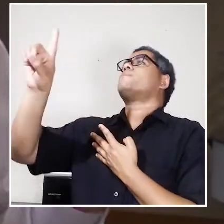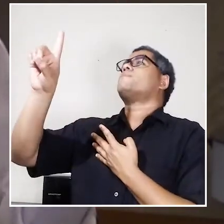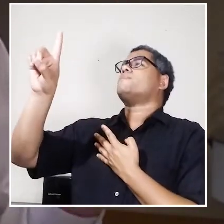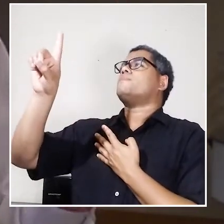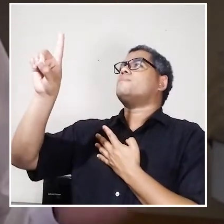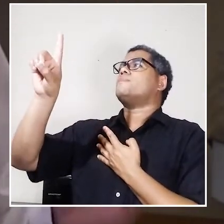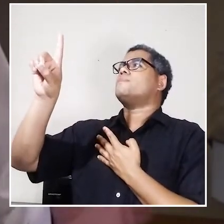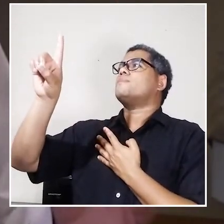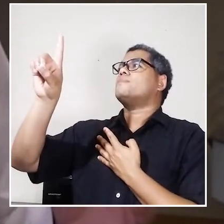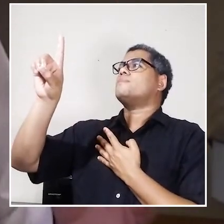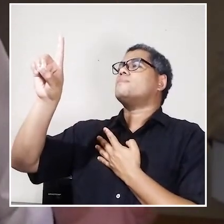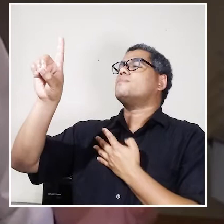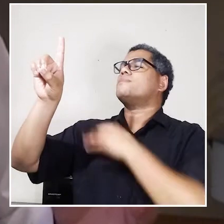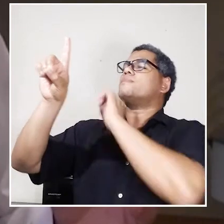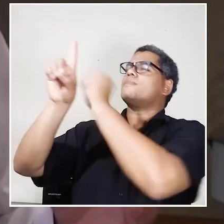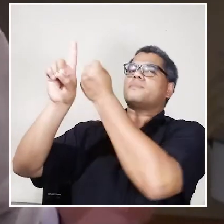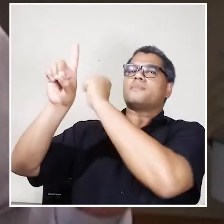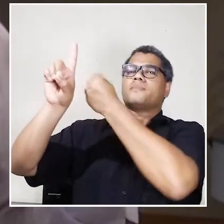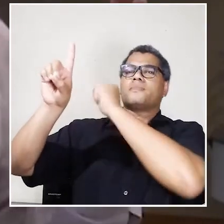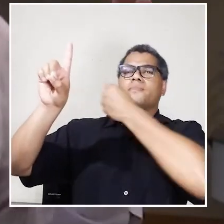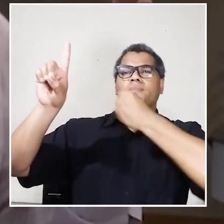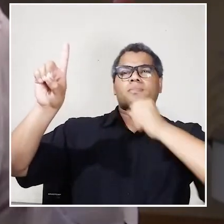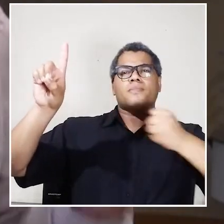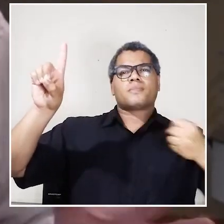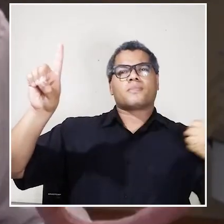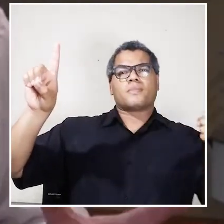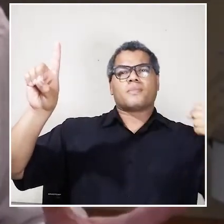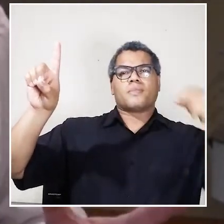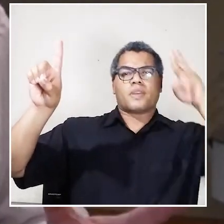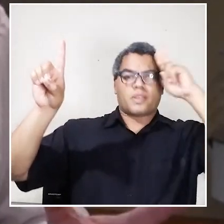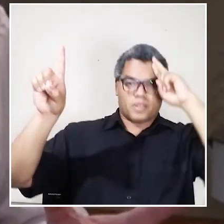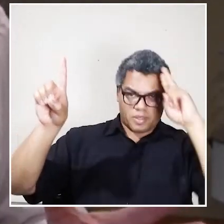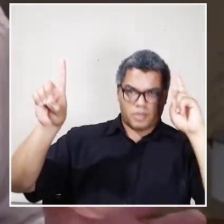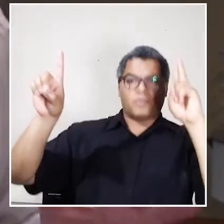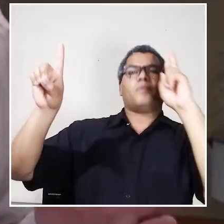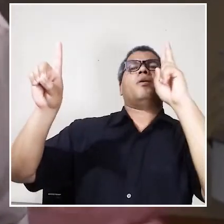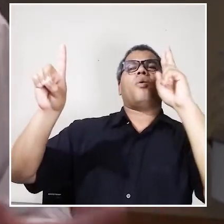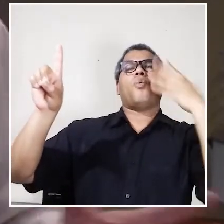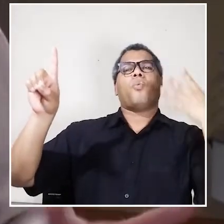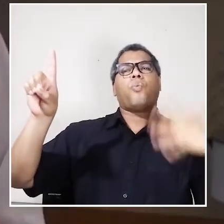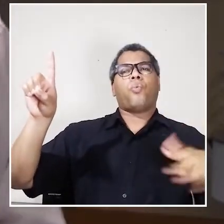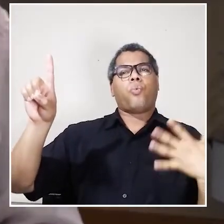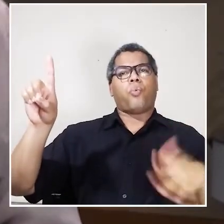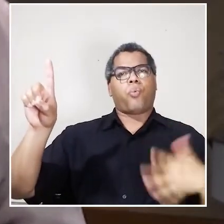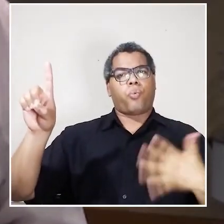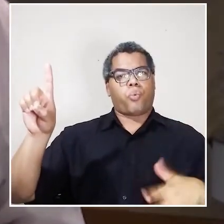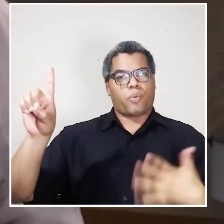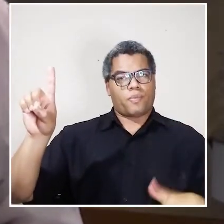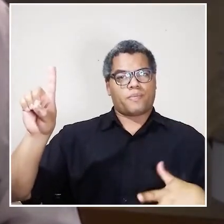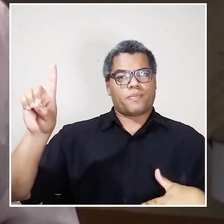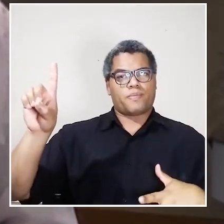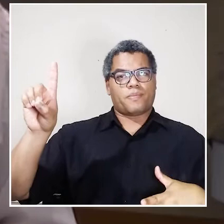ah, Senhor, Deus grande e temível.